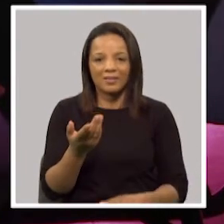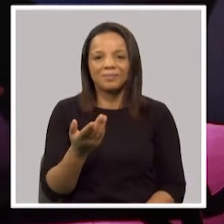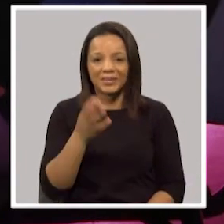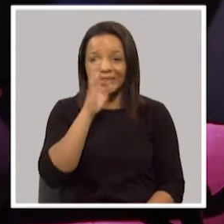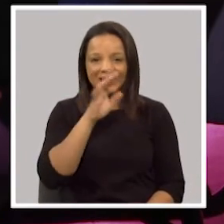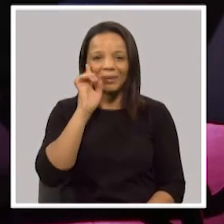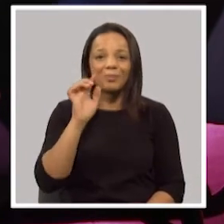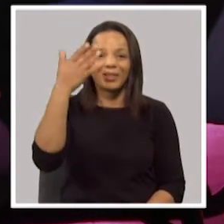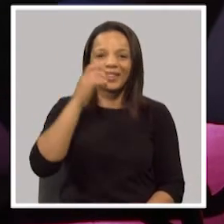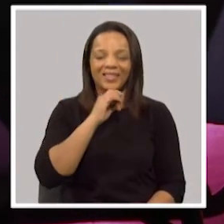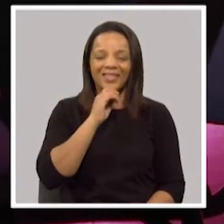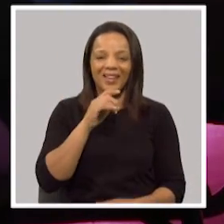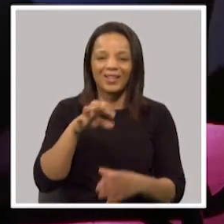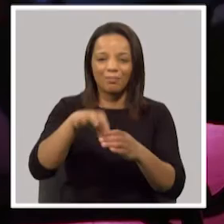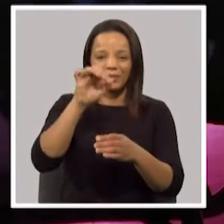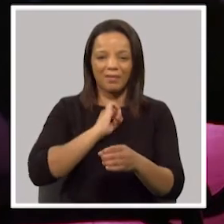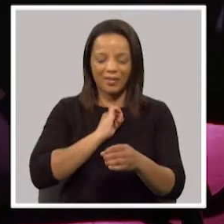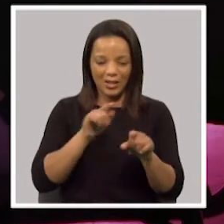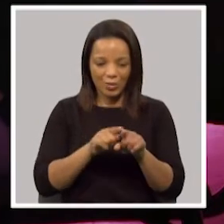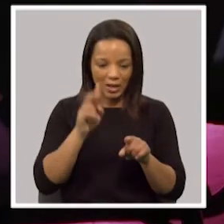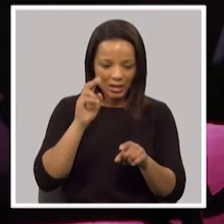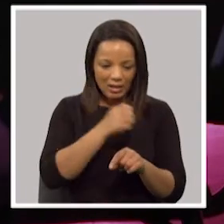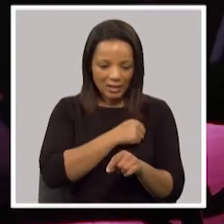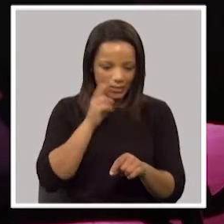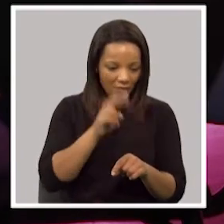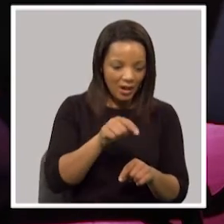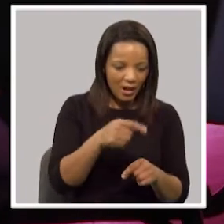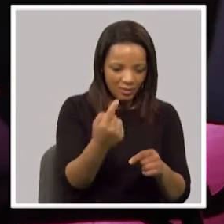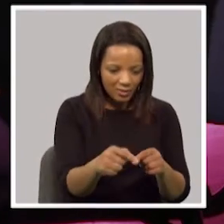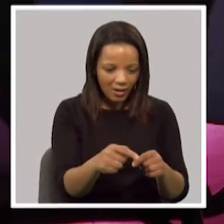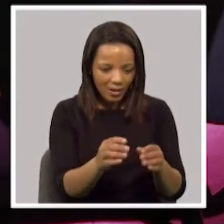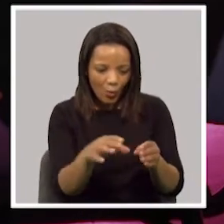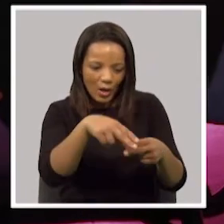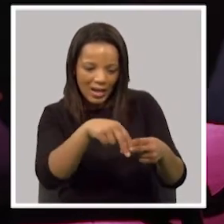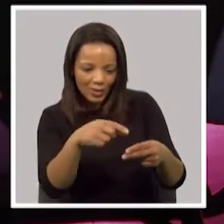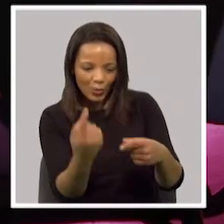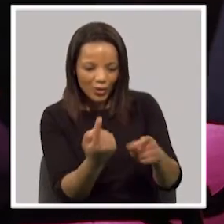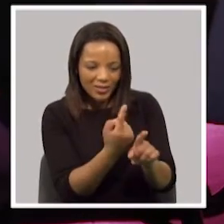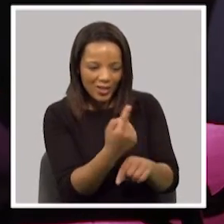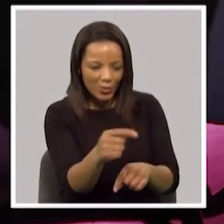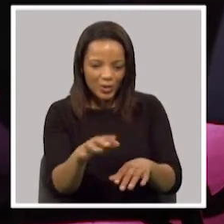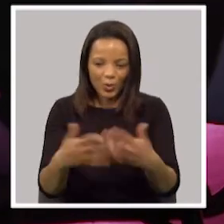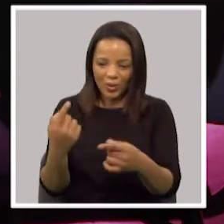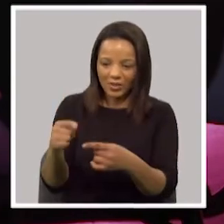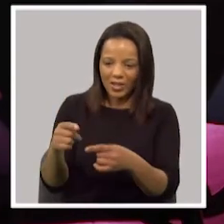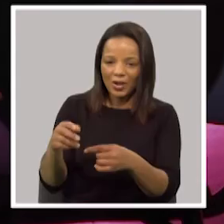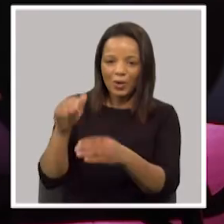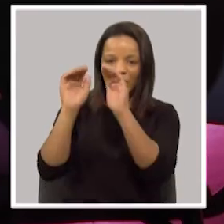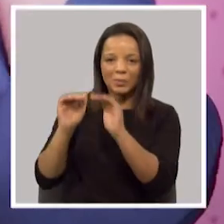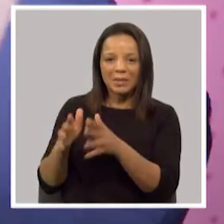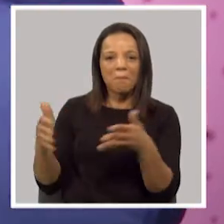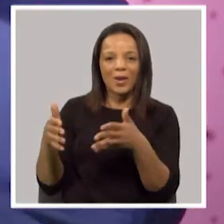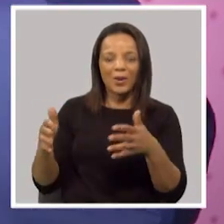isso fosse determinar a nossa escolha. Analisar a planta da casa. Não, ficamos nesta que tem aqui um anexo, ou ficamos nesta que tem uma despensa